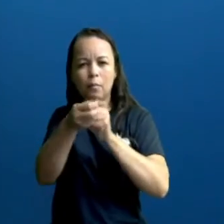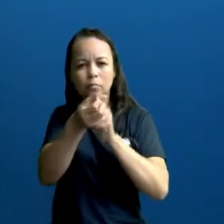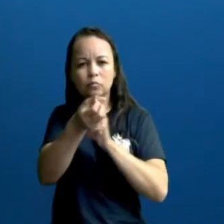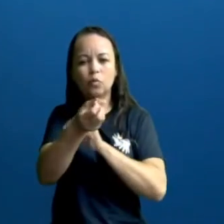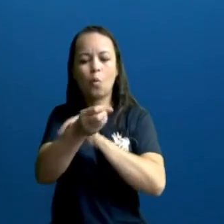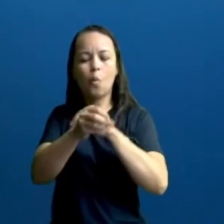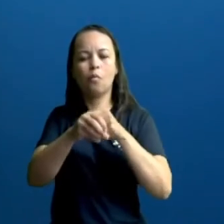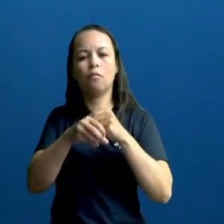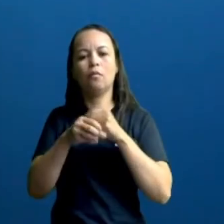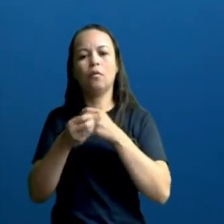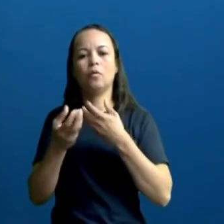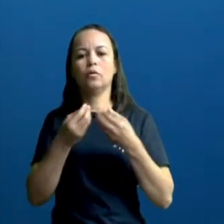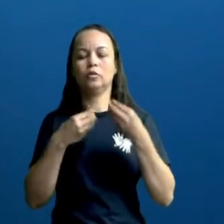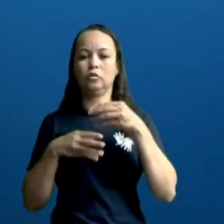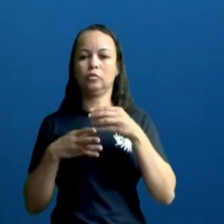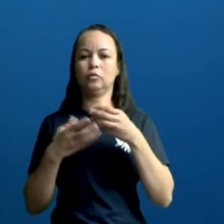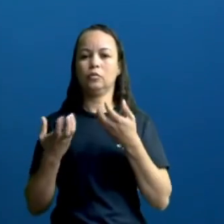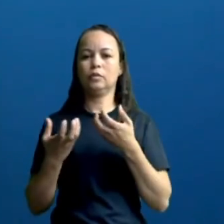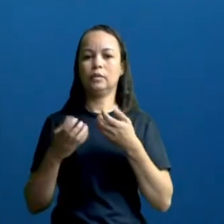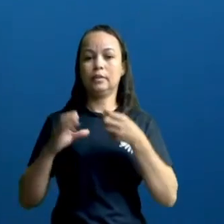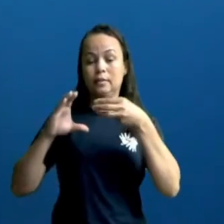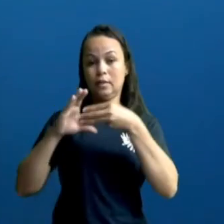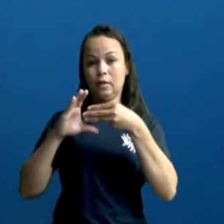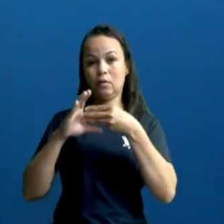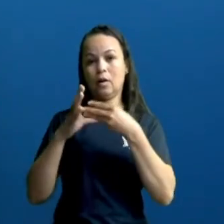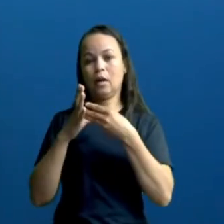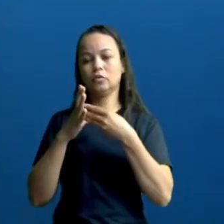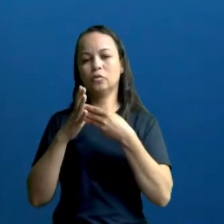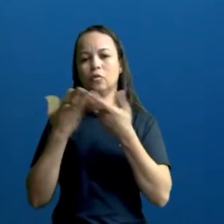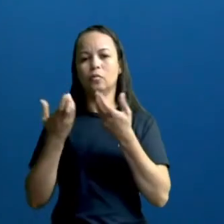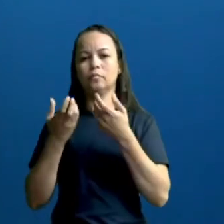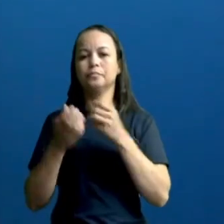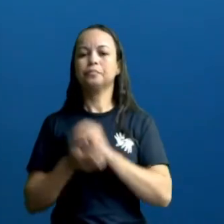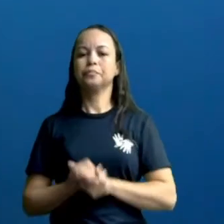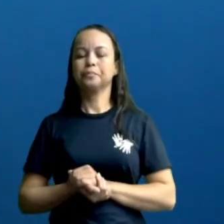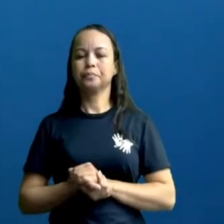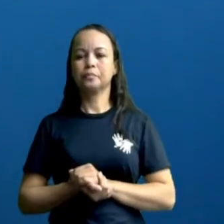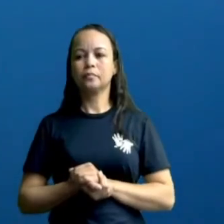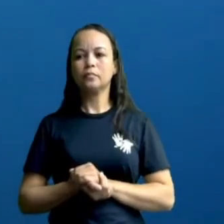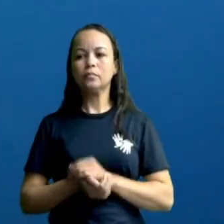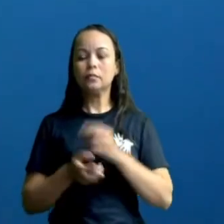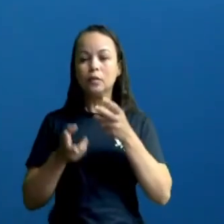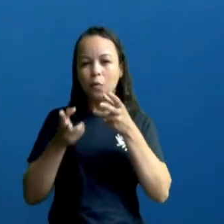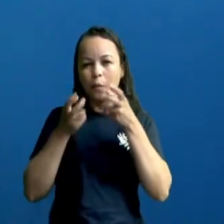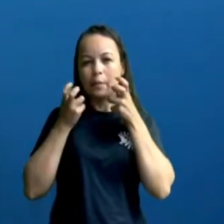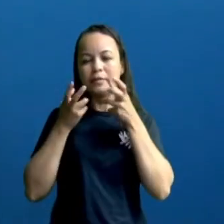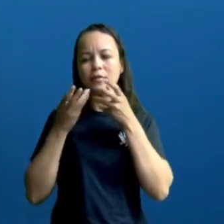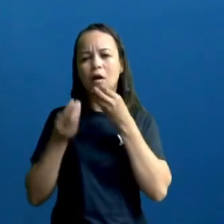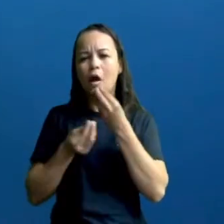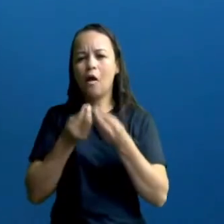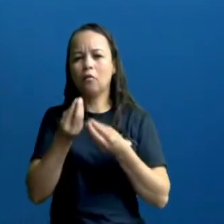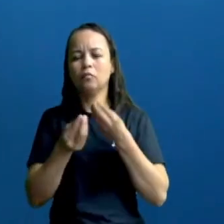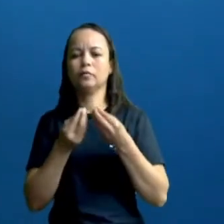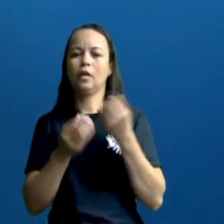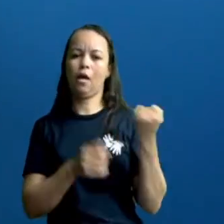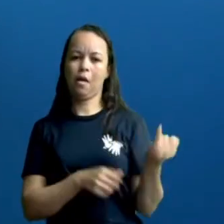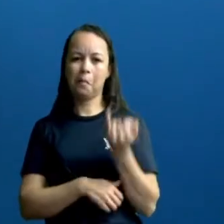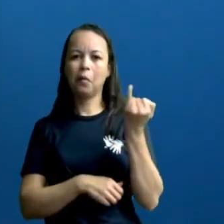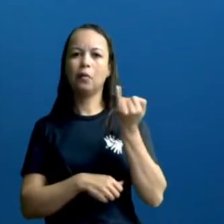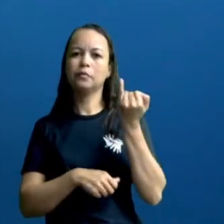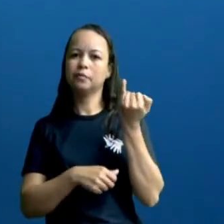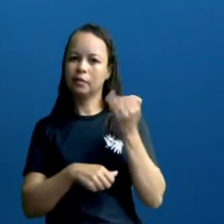lá na medula óssea vermelha, a gente tem células-troncos chamadas pluripotentes, tá? Então veja como isso tem uma